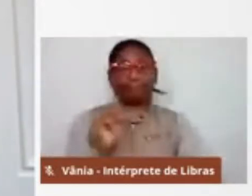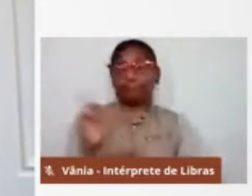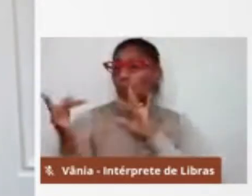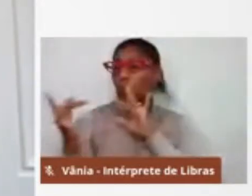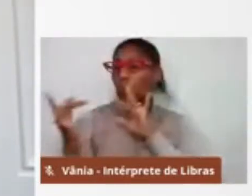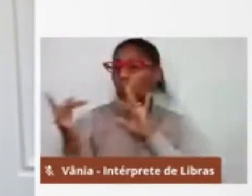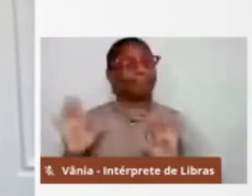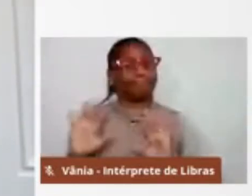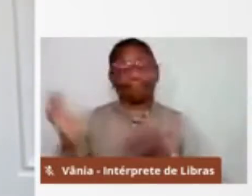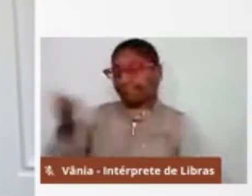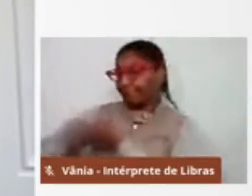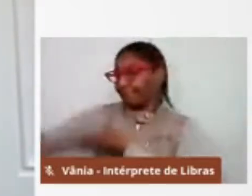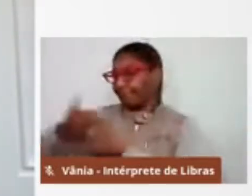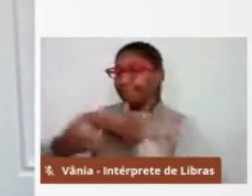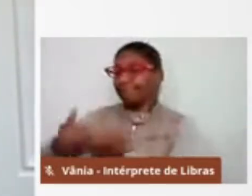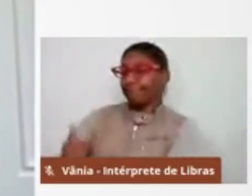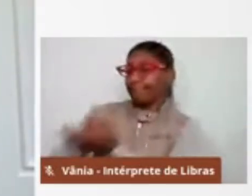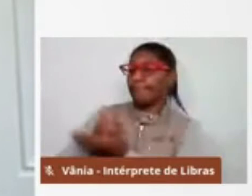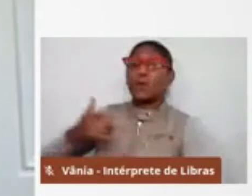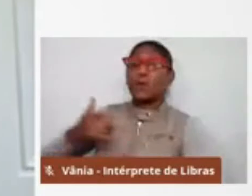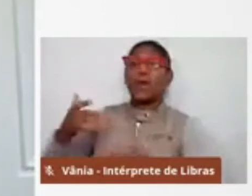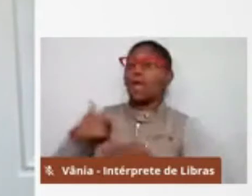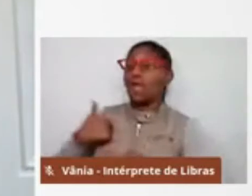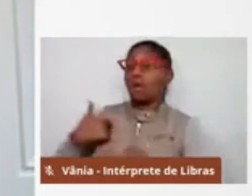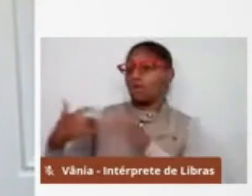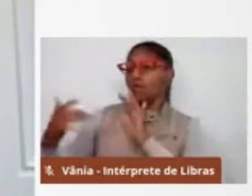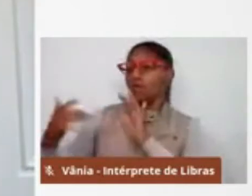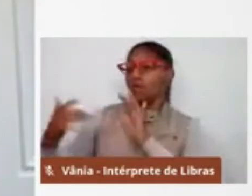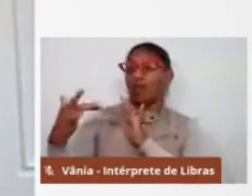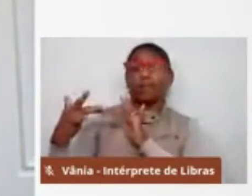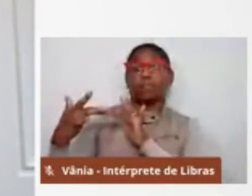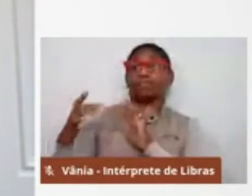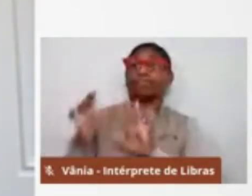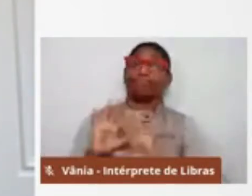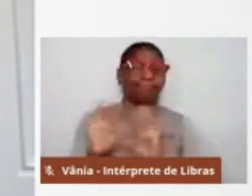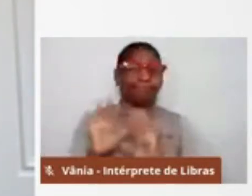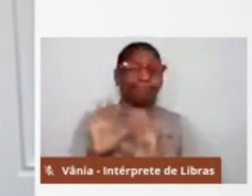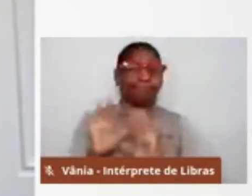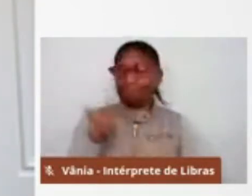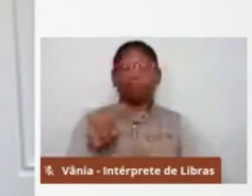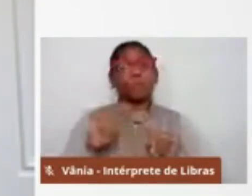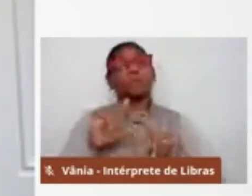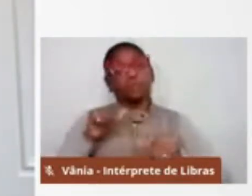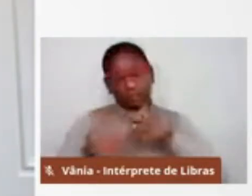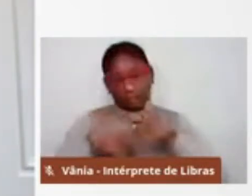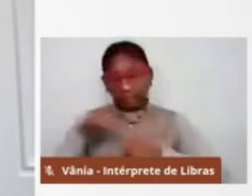também meu contato com assessoria aqui no Palácio. Mas continuo trabalhando